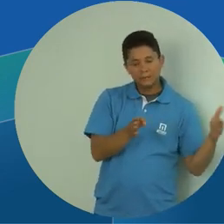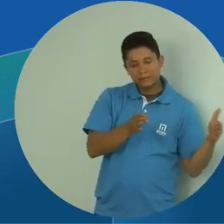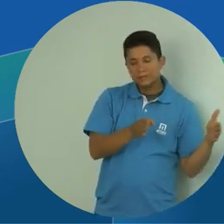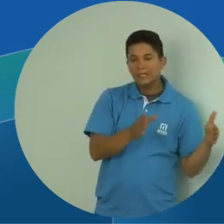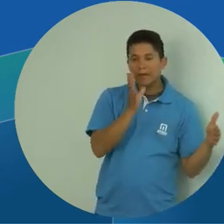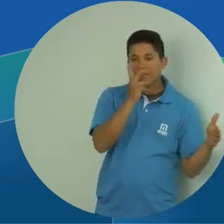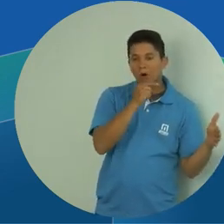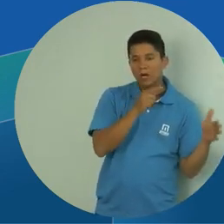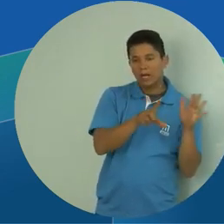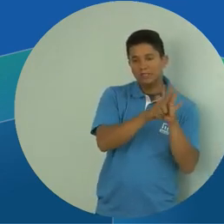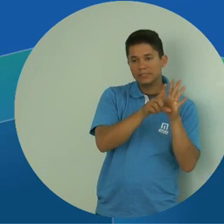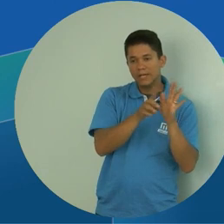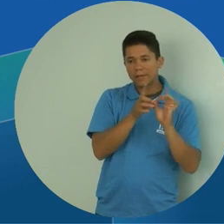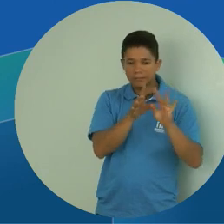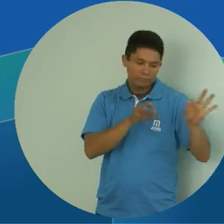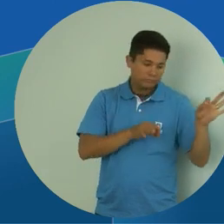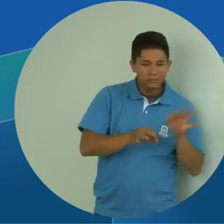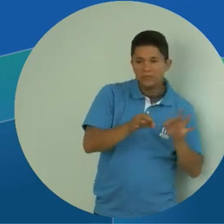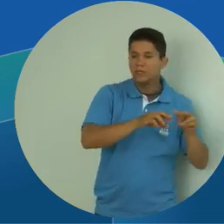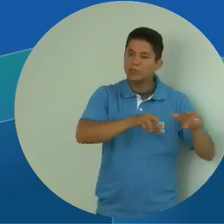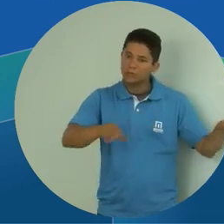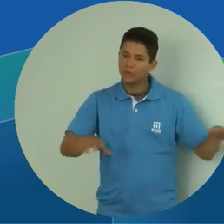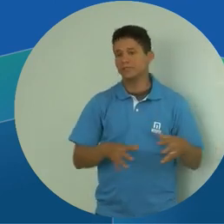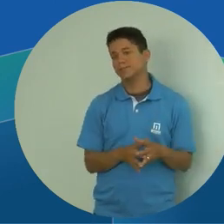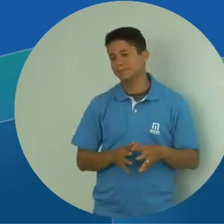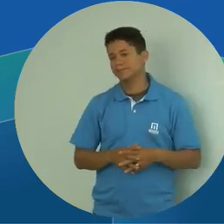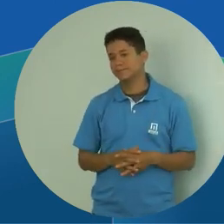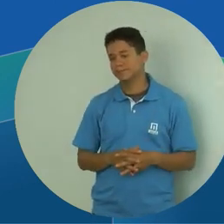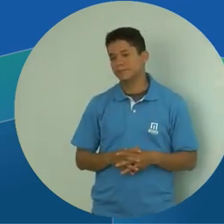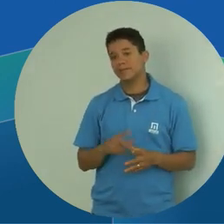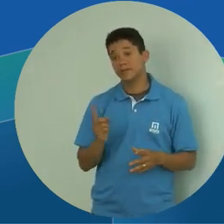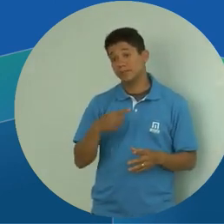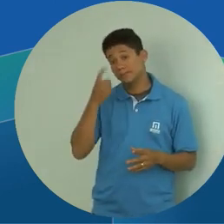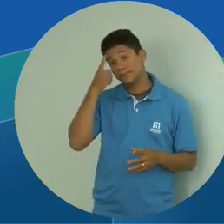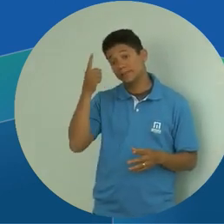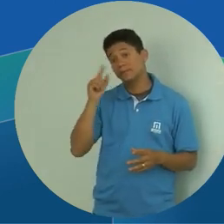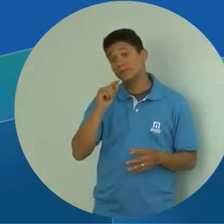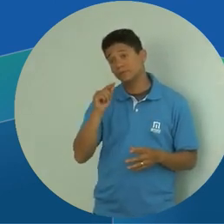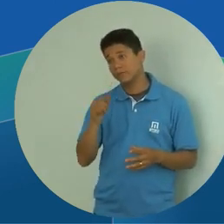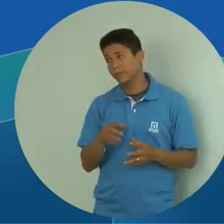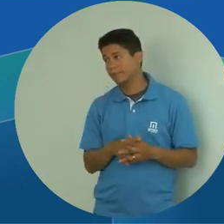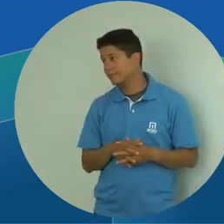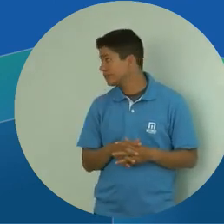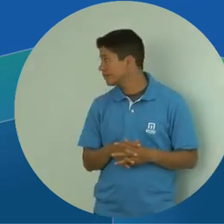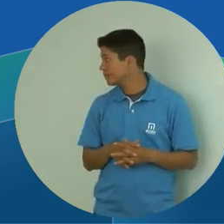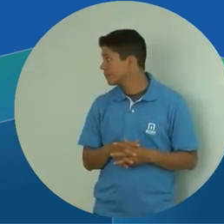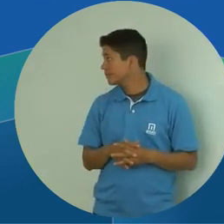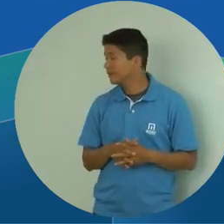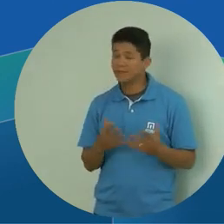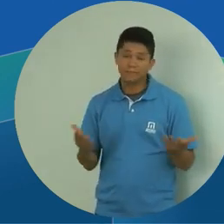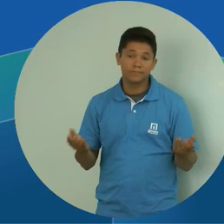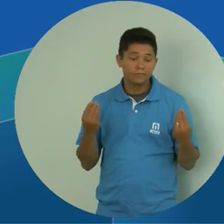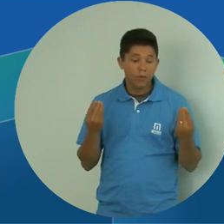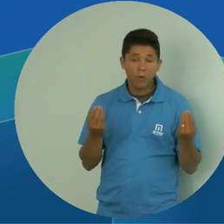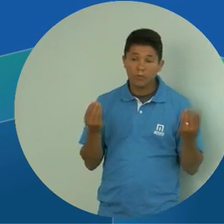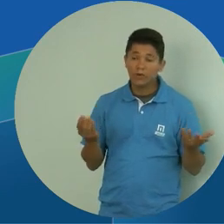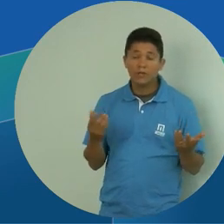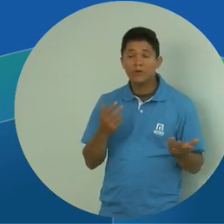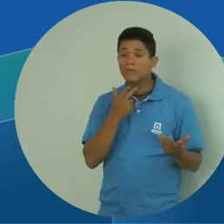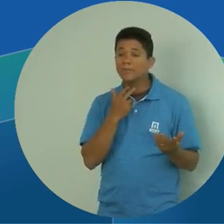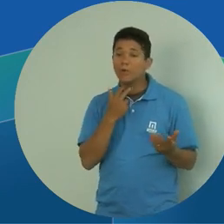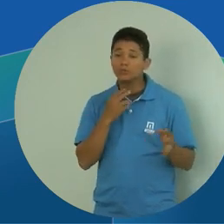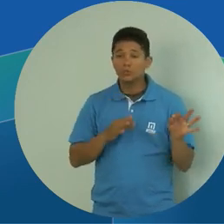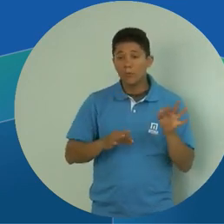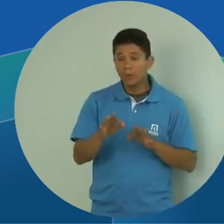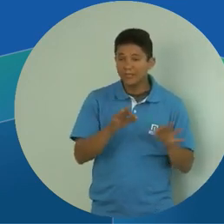para a gente colocar. Em um certo momento a gente pensou até assim, putz, eu não posso montar a minha central, mas eu tenho